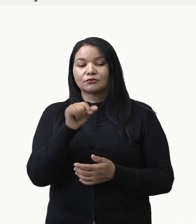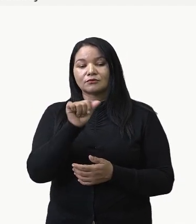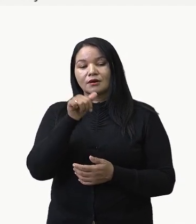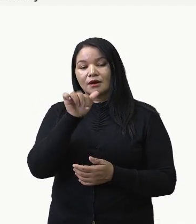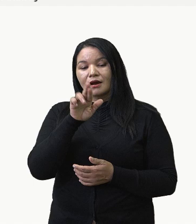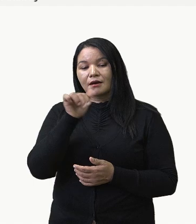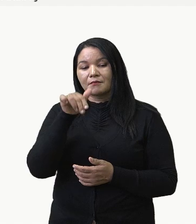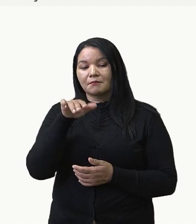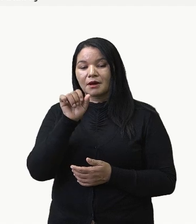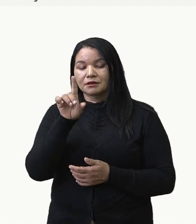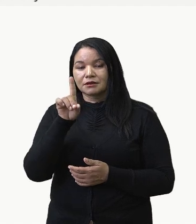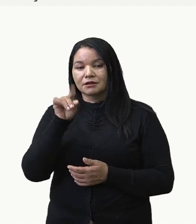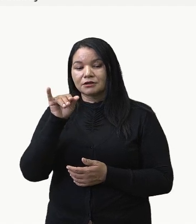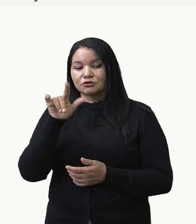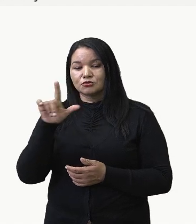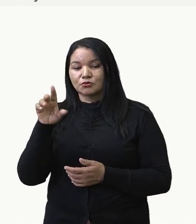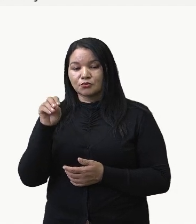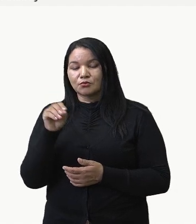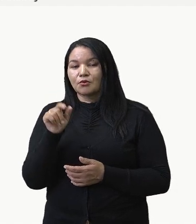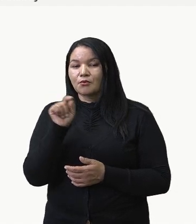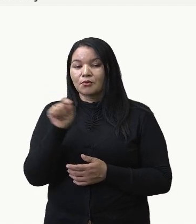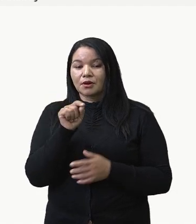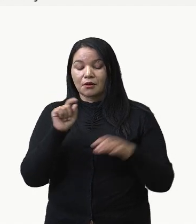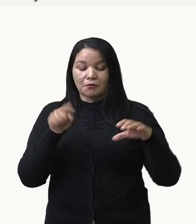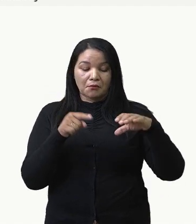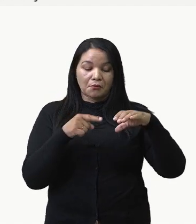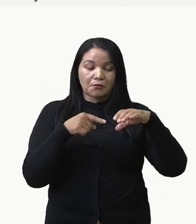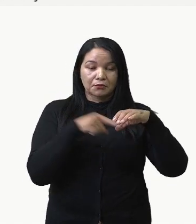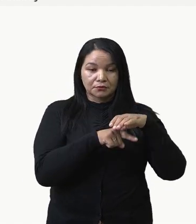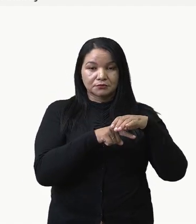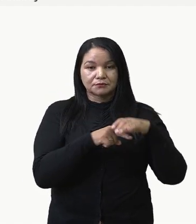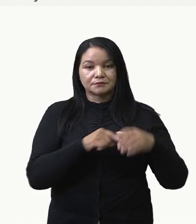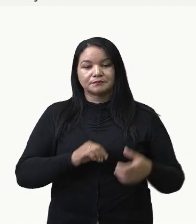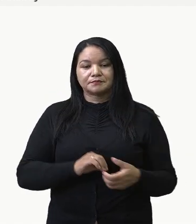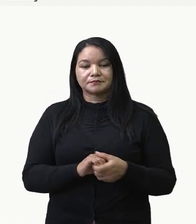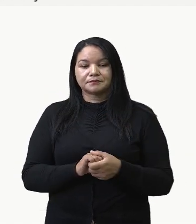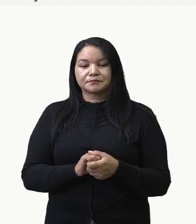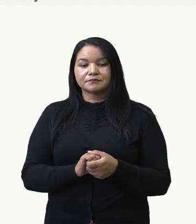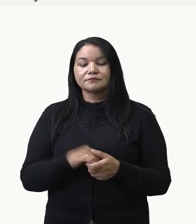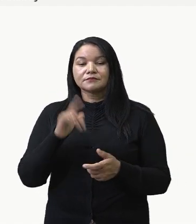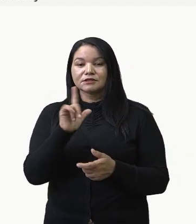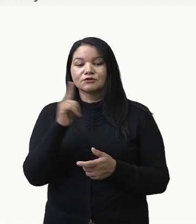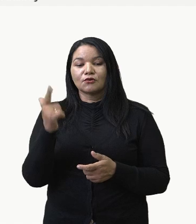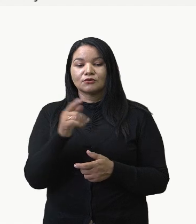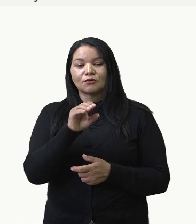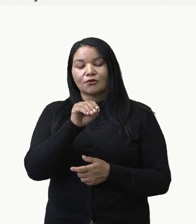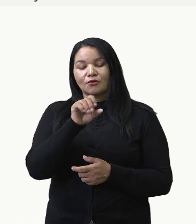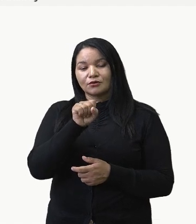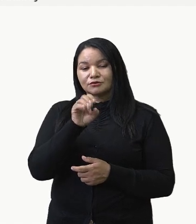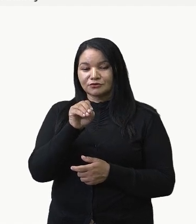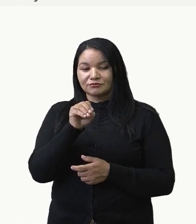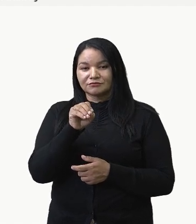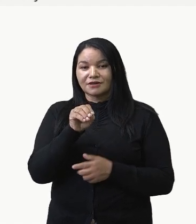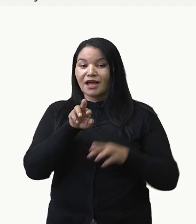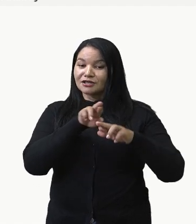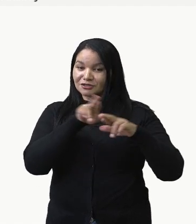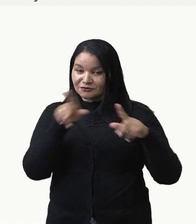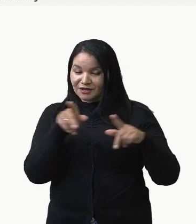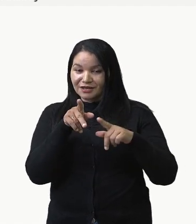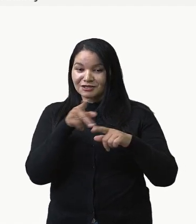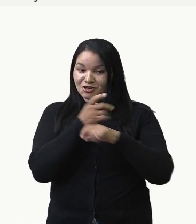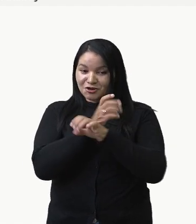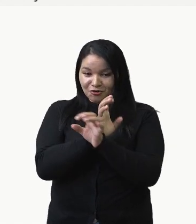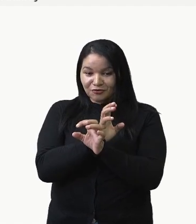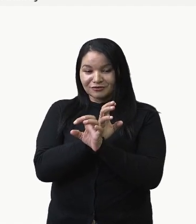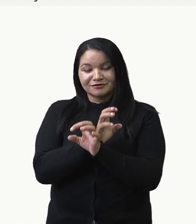né armadilho o armadilho o tatu osso não vão confundir com o osso do